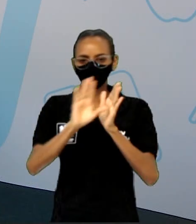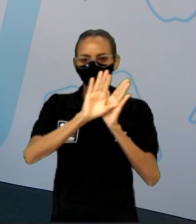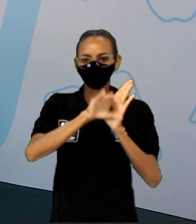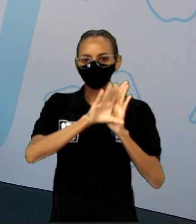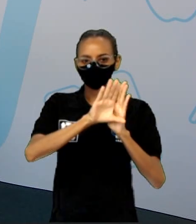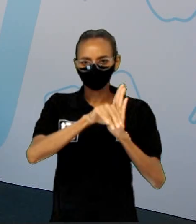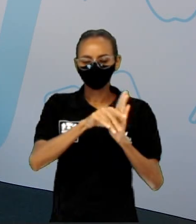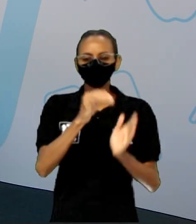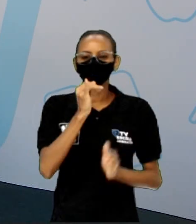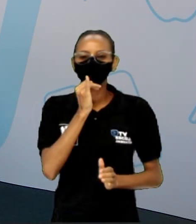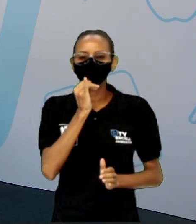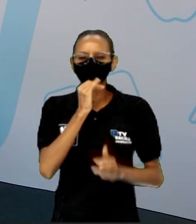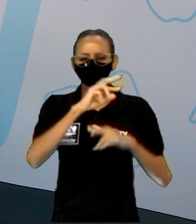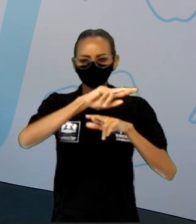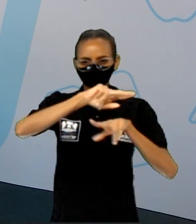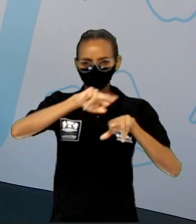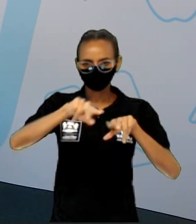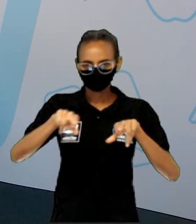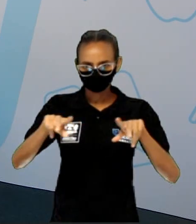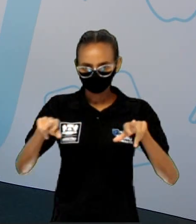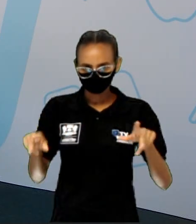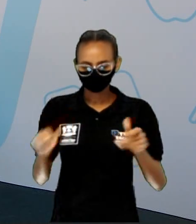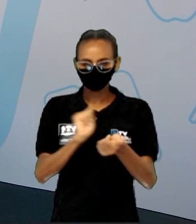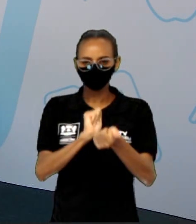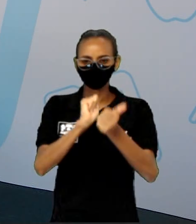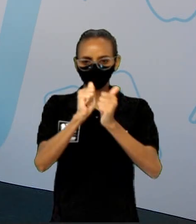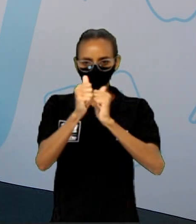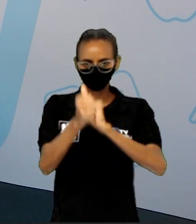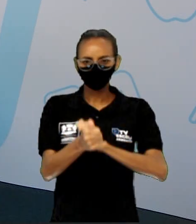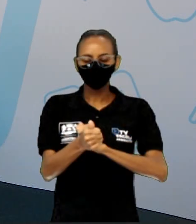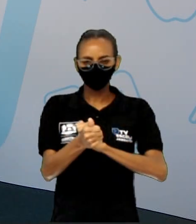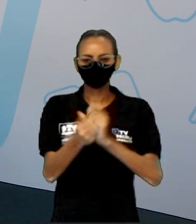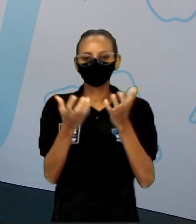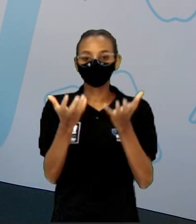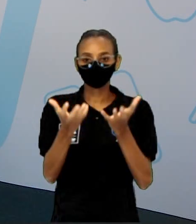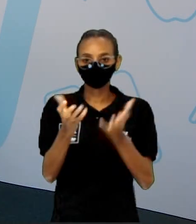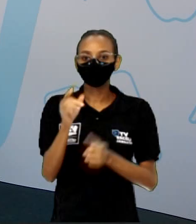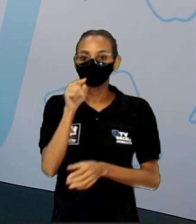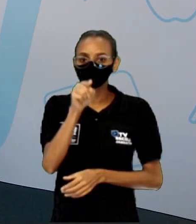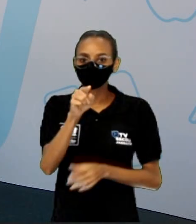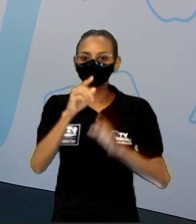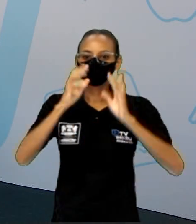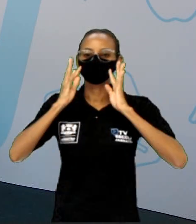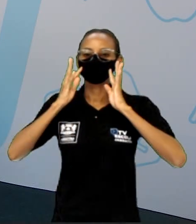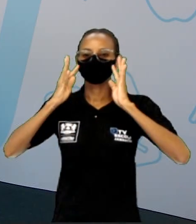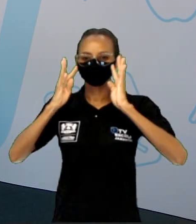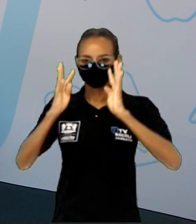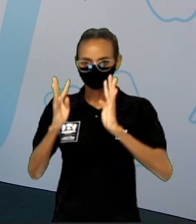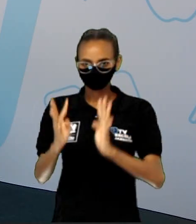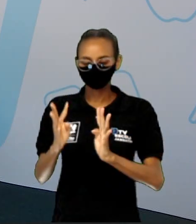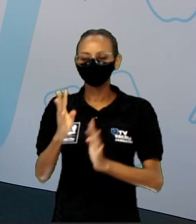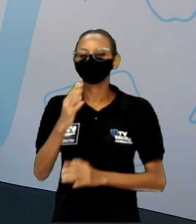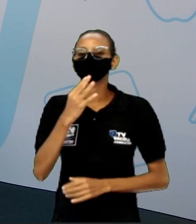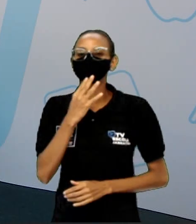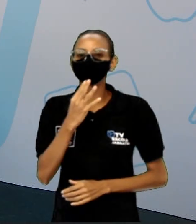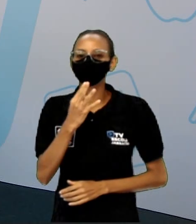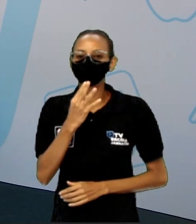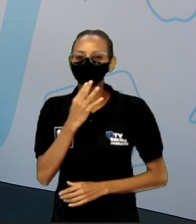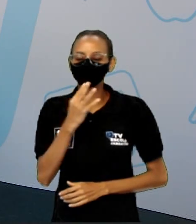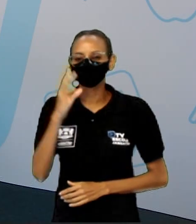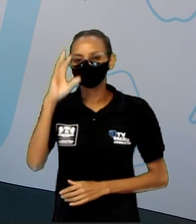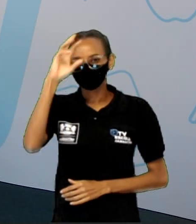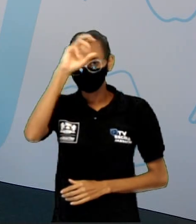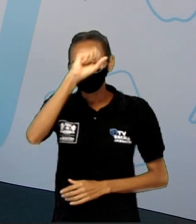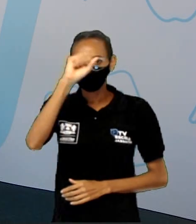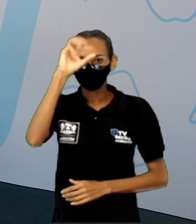e exemplos de esportes de marca. Tá? Então quero que você preste bastante atenção hoje para conhecer sobre ele, para que a gente